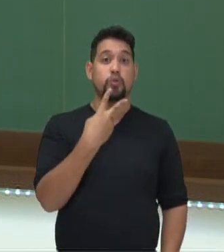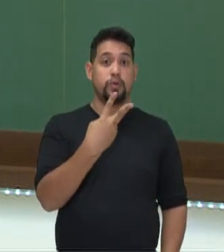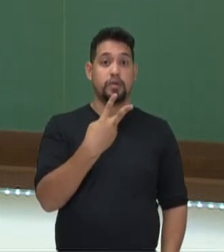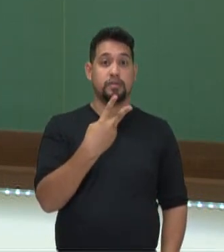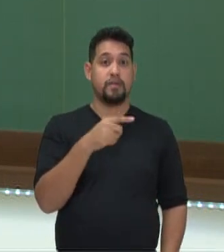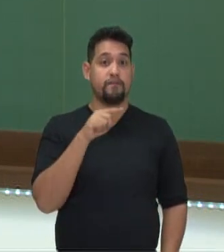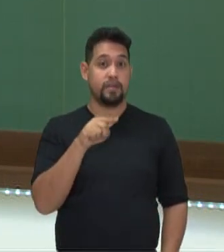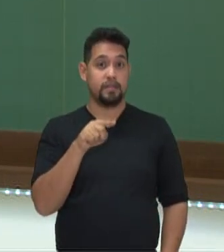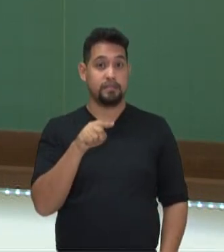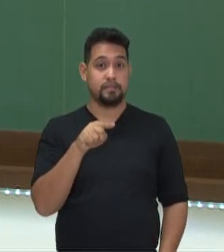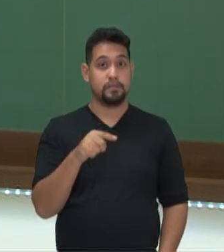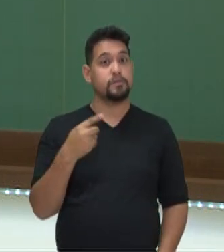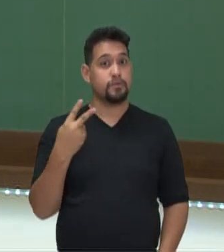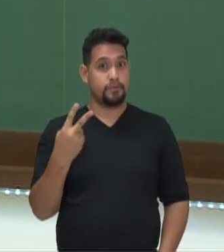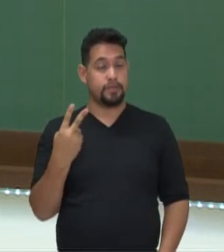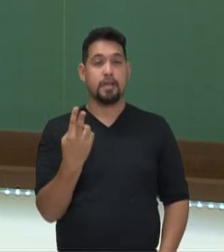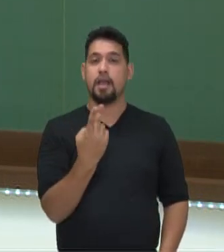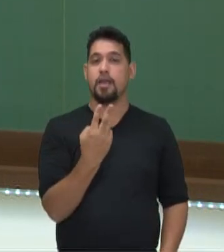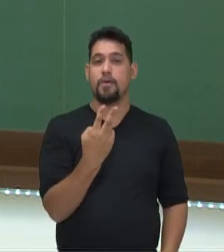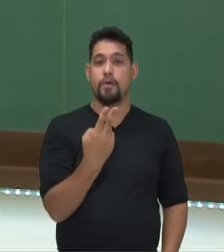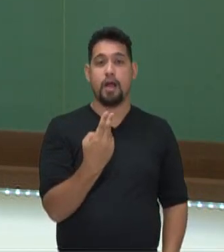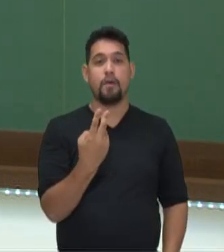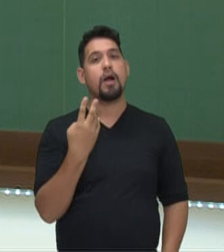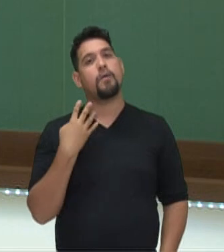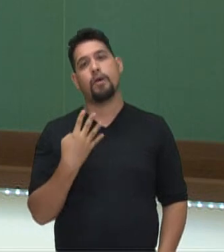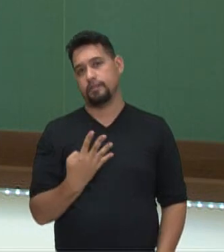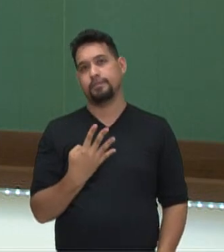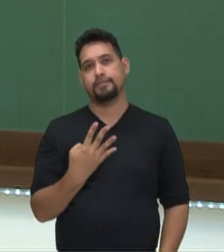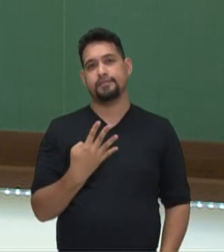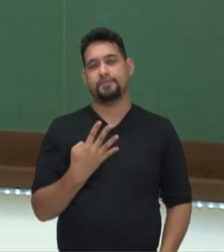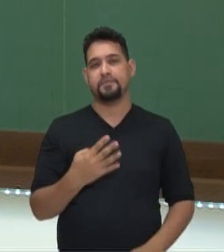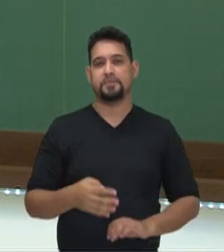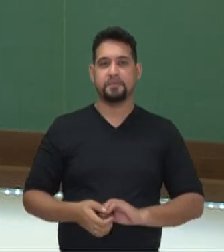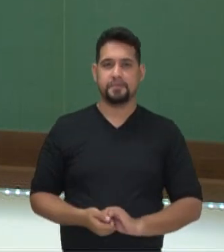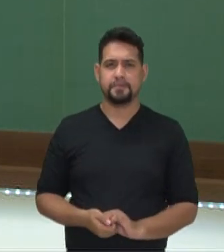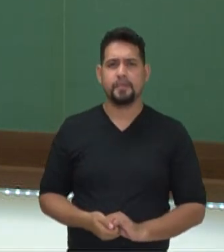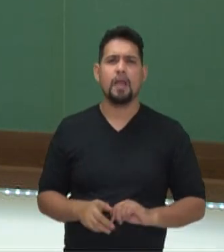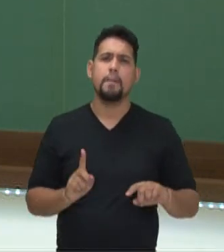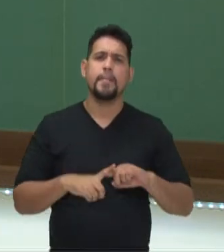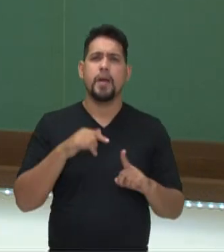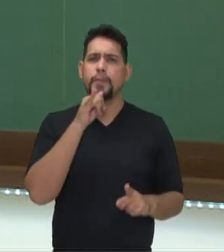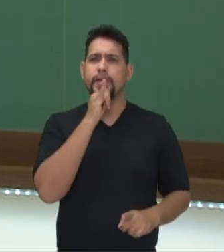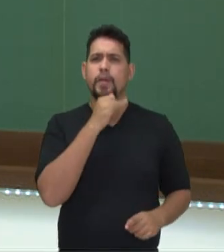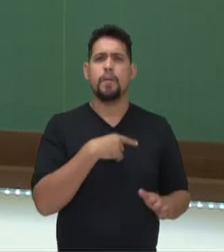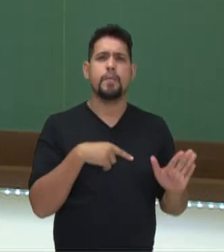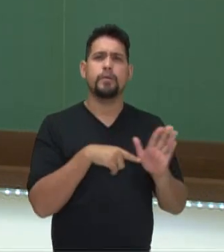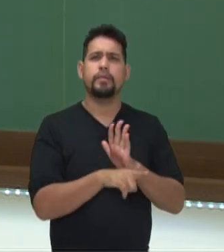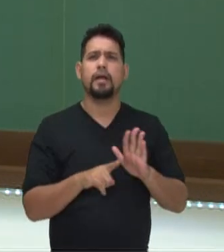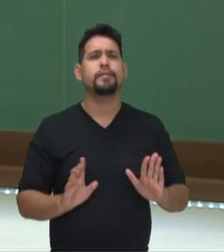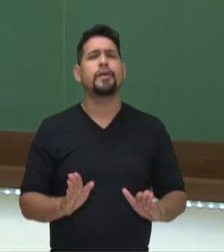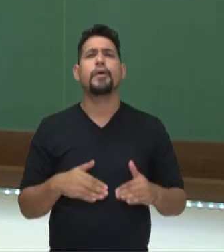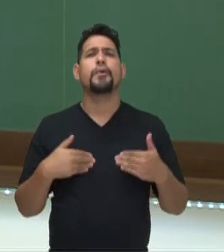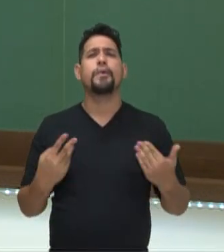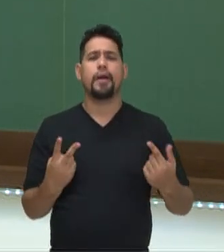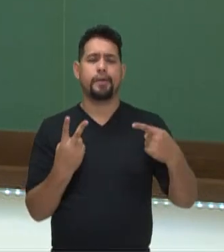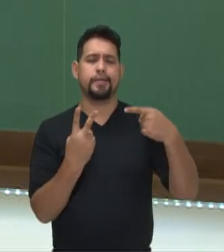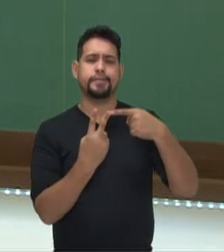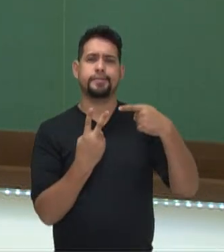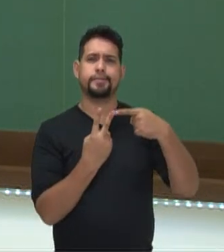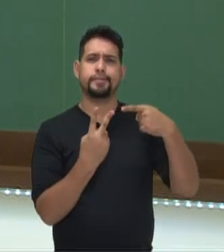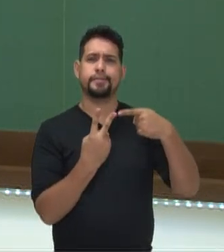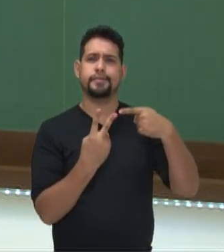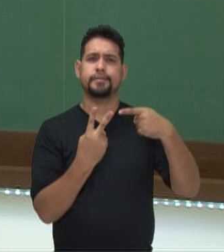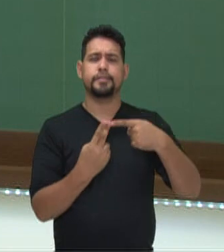por ele mesmo é igual a 4. E se eu perguntasse qual é então a raiz quadrada